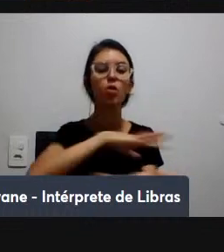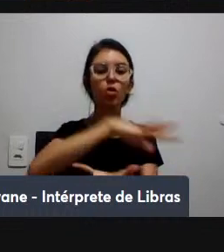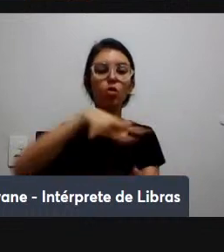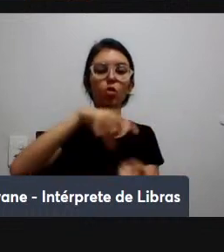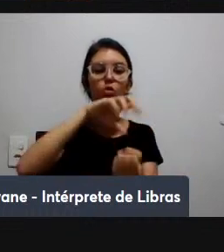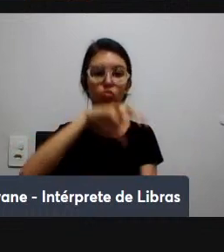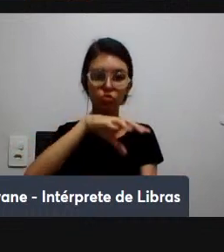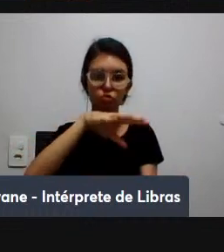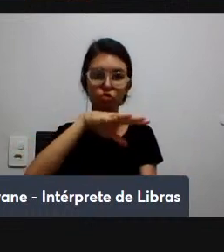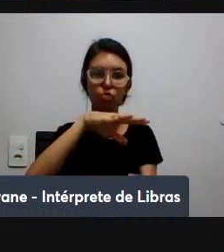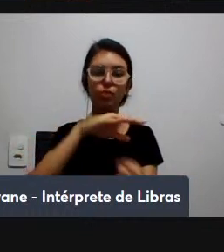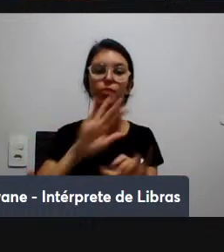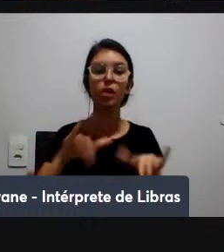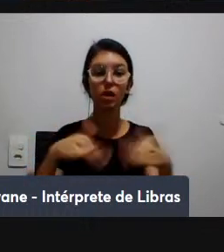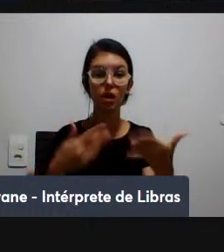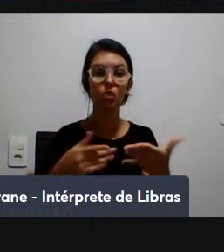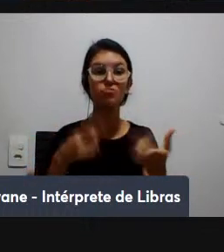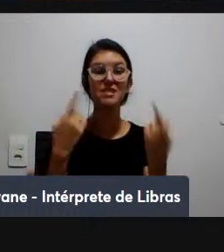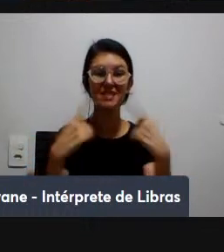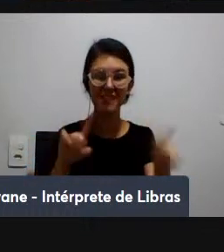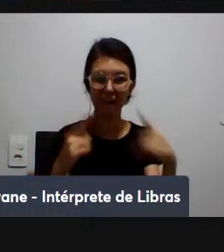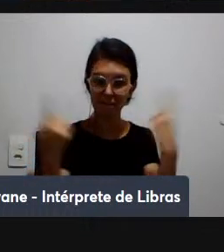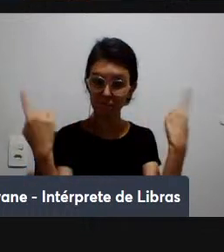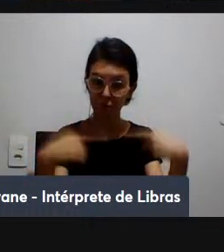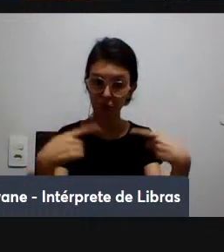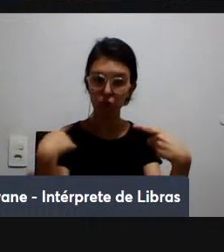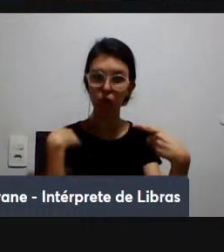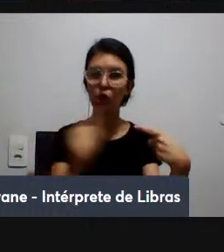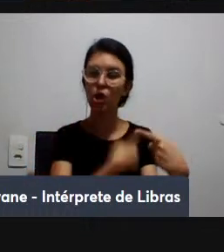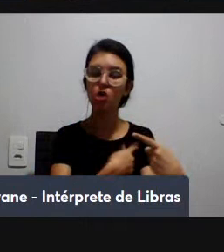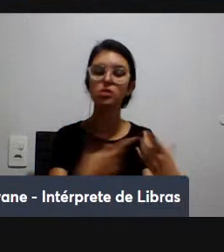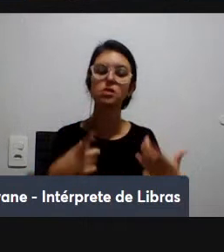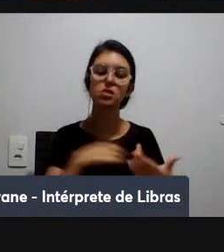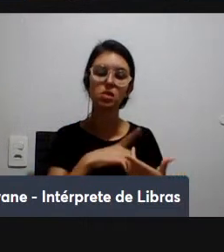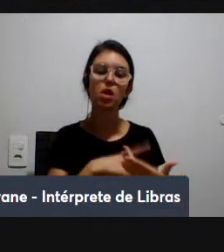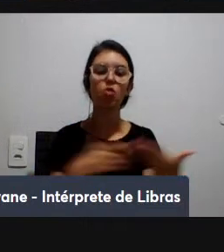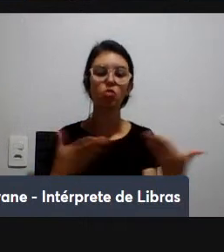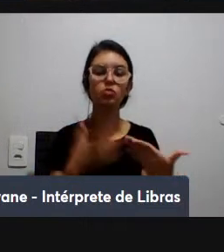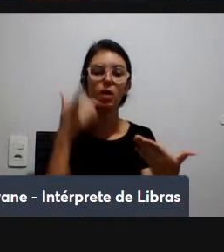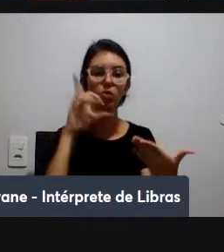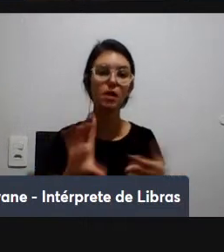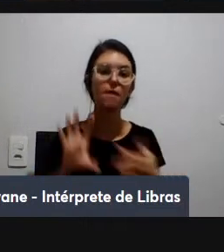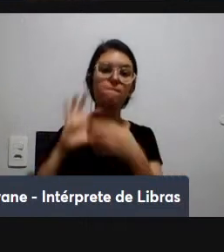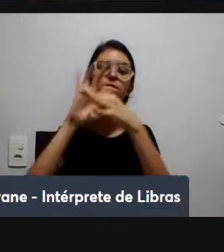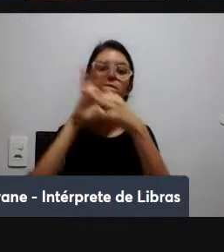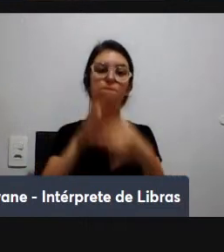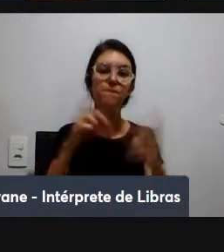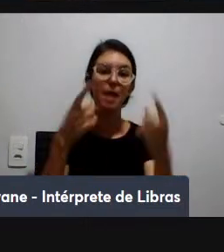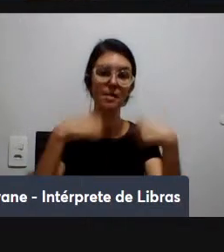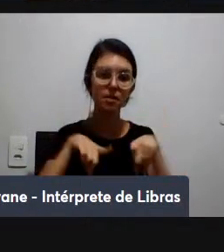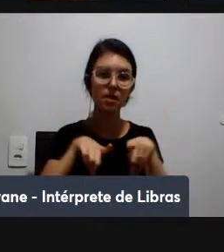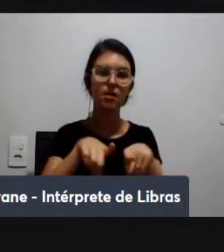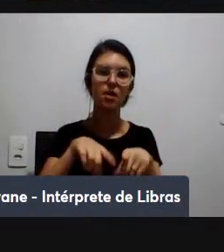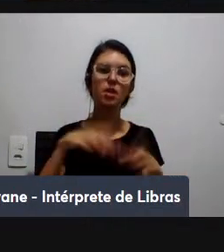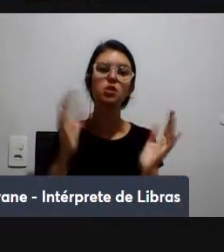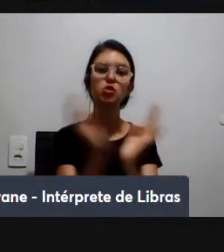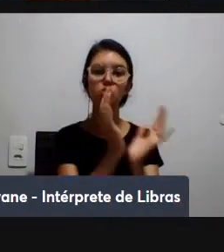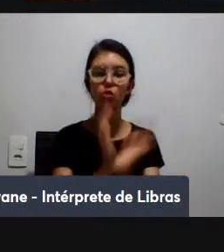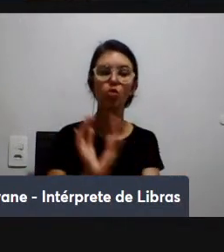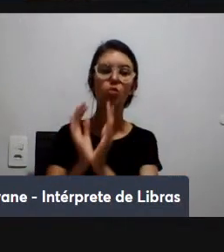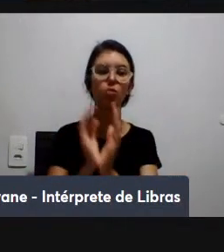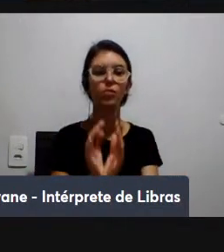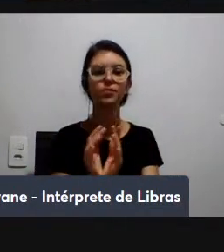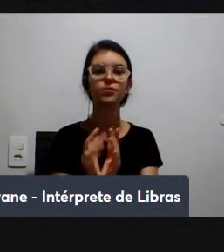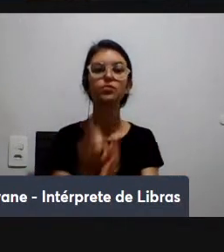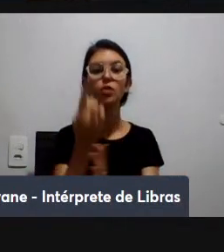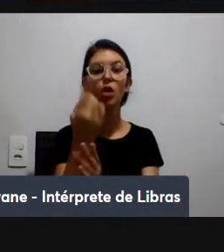temos ainda de poder também fortalecer mais essas redes, né? Então uma coisa que a professora mencionou até